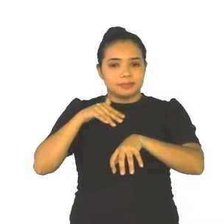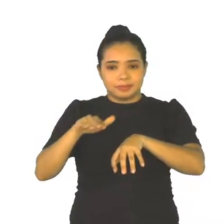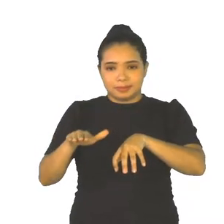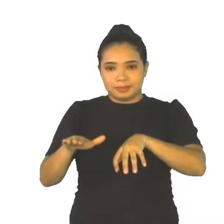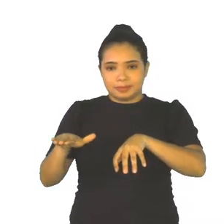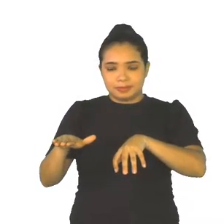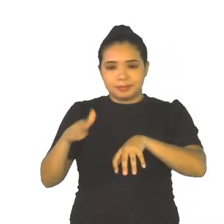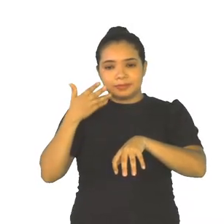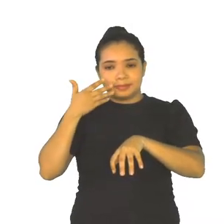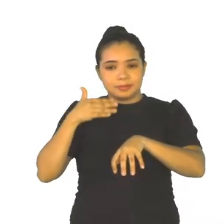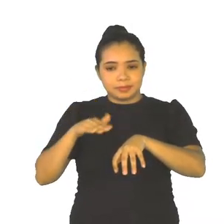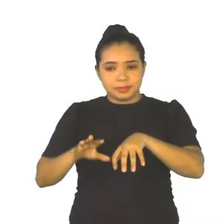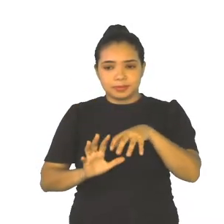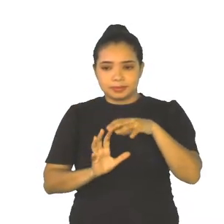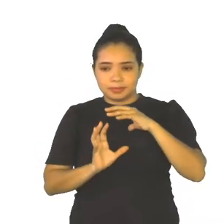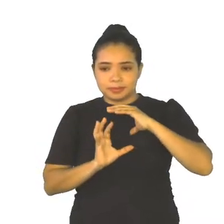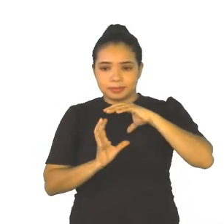criança